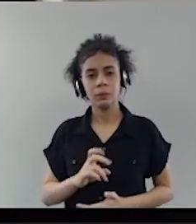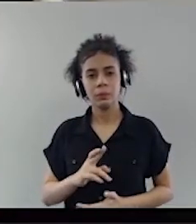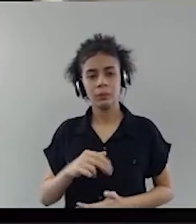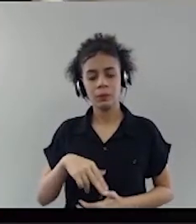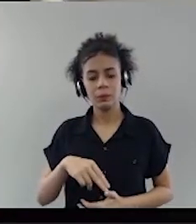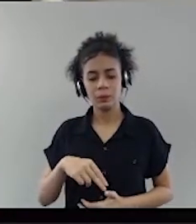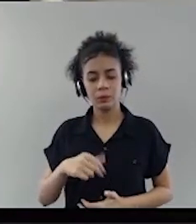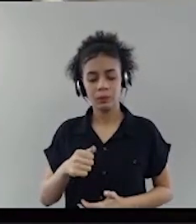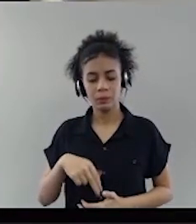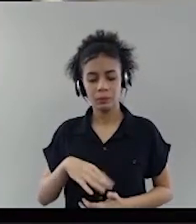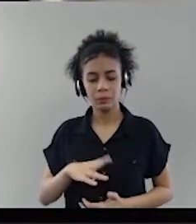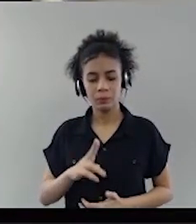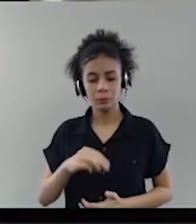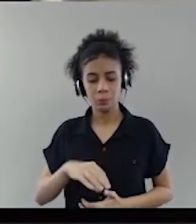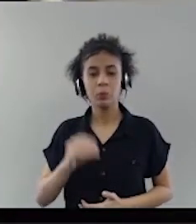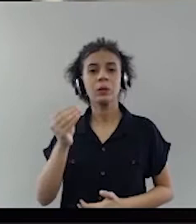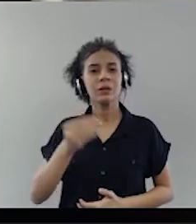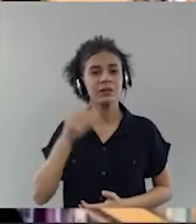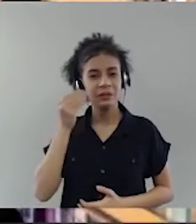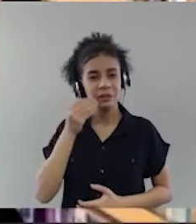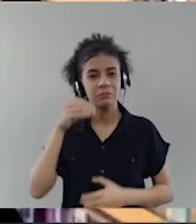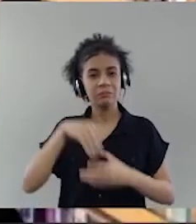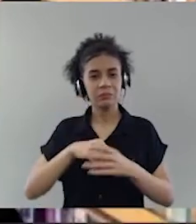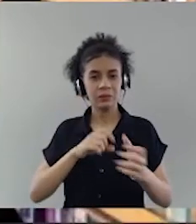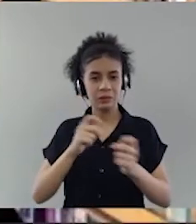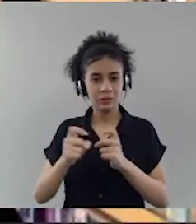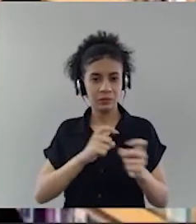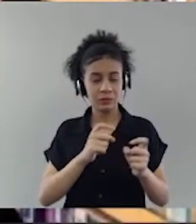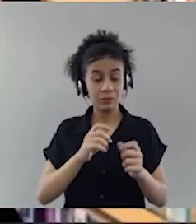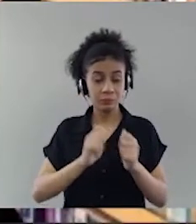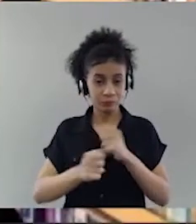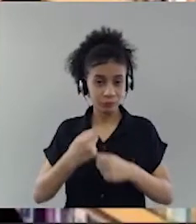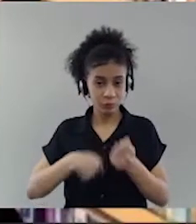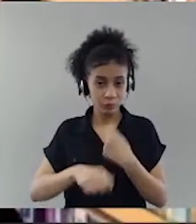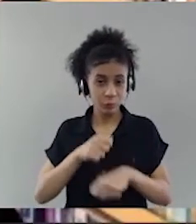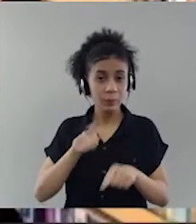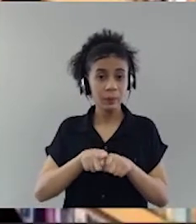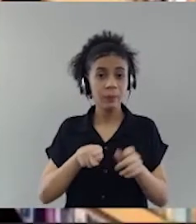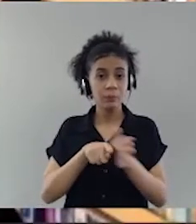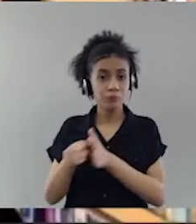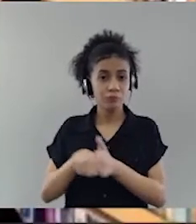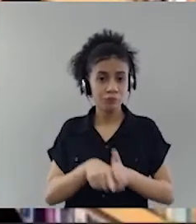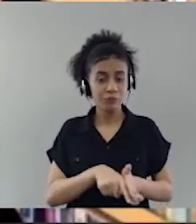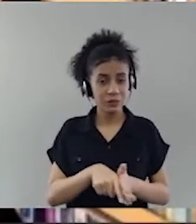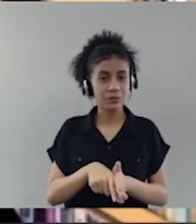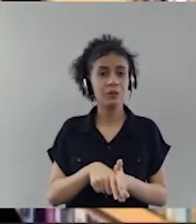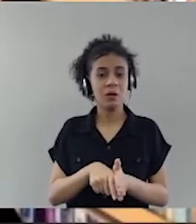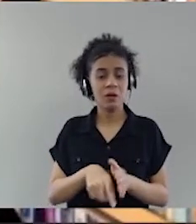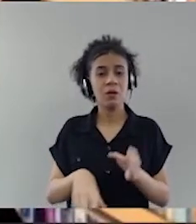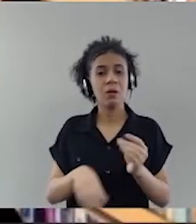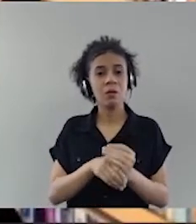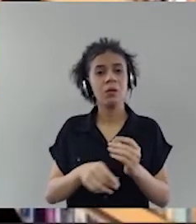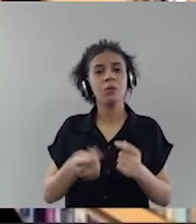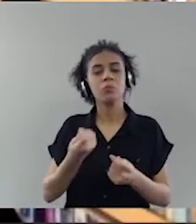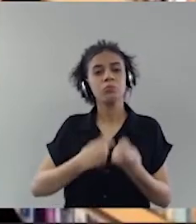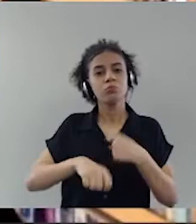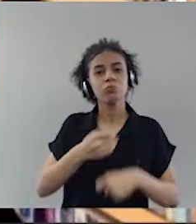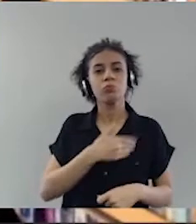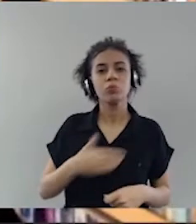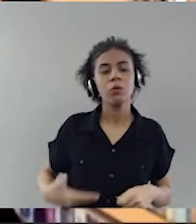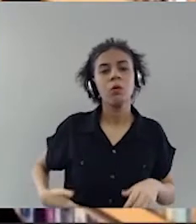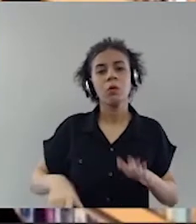Obrigado. Tem experiência na área da economia, com ênfase na política fiscal, atuando principalmente nos seguintes temas: finanças públicas,